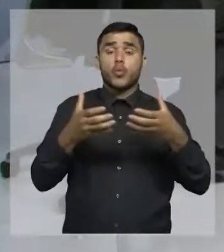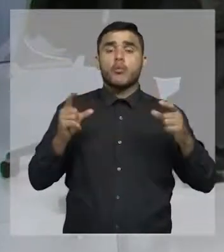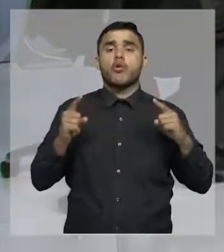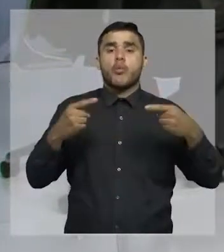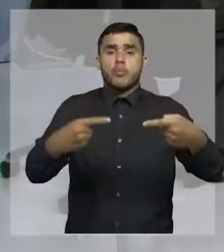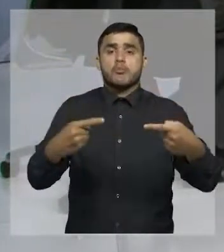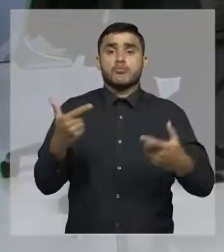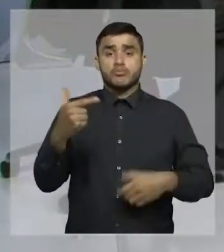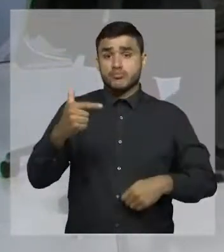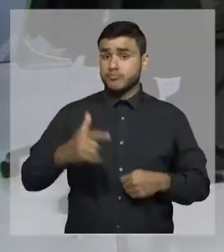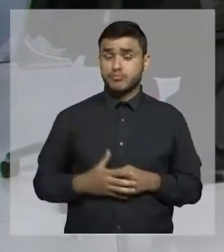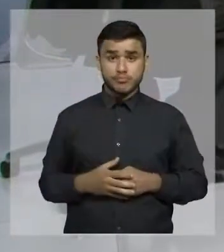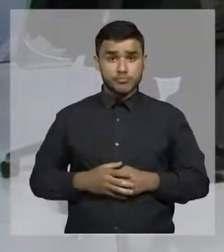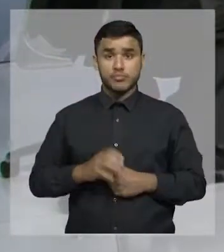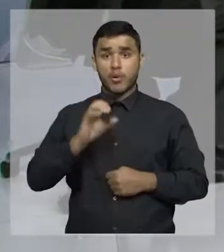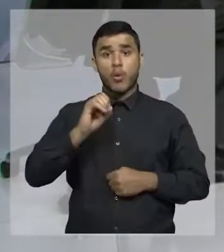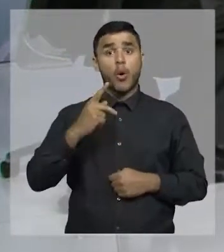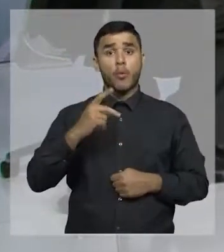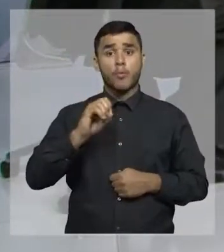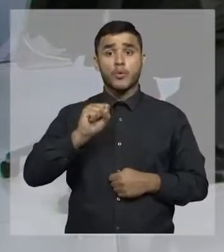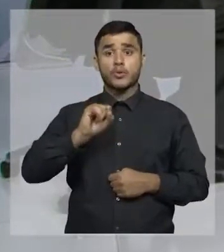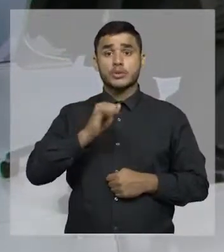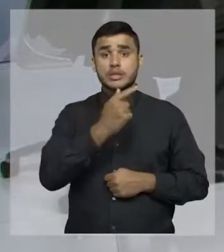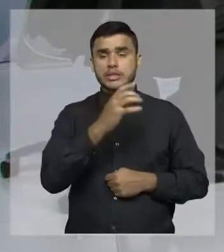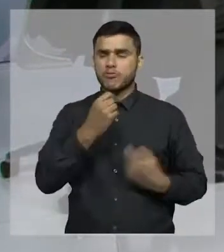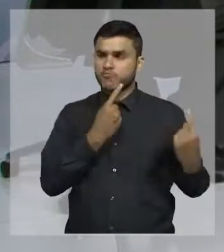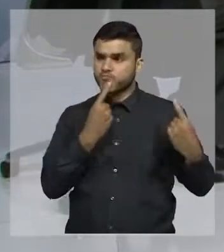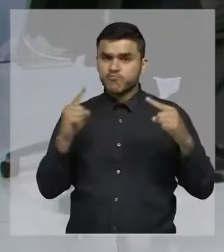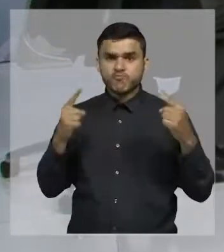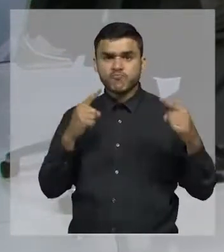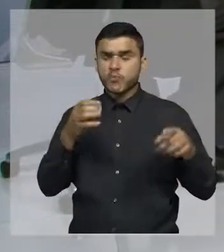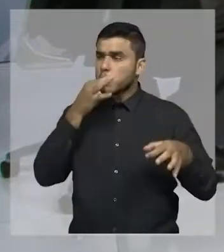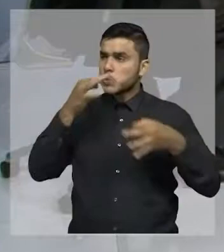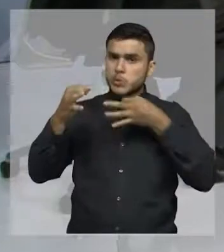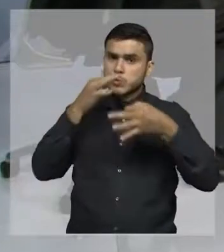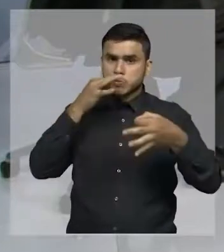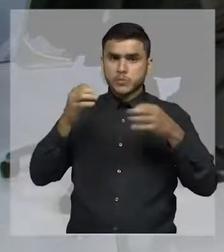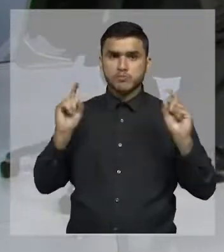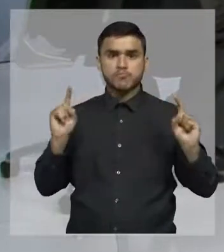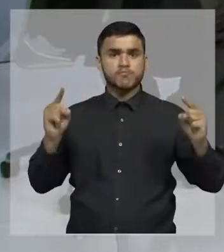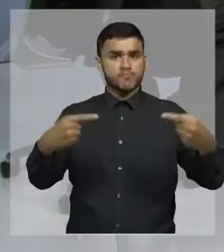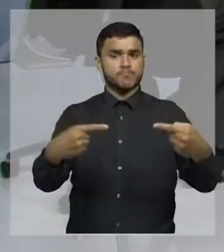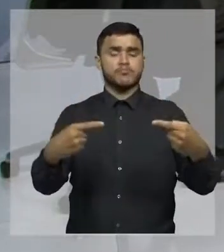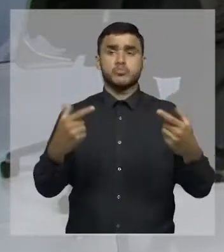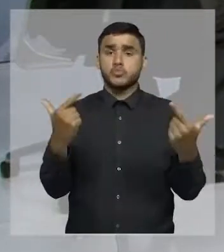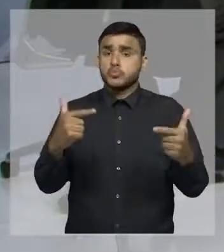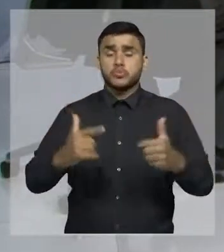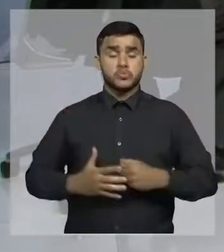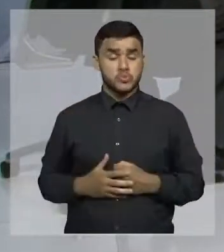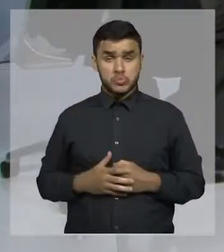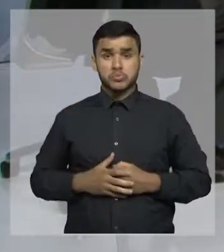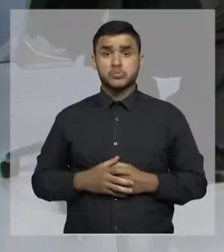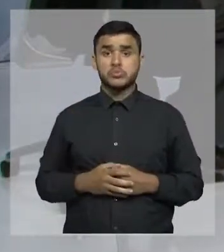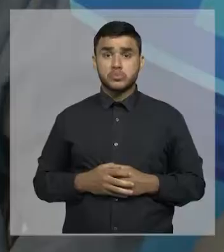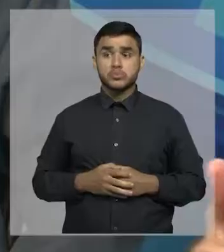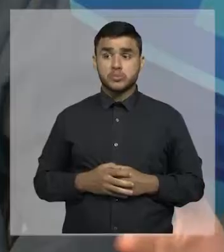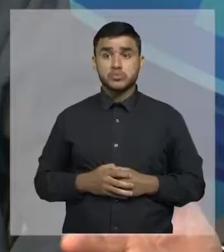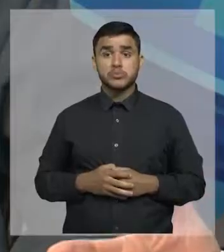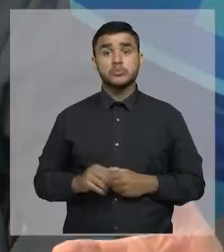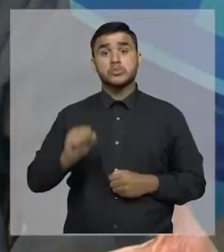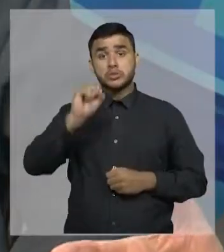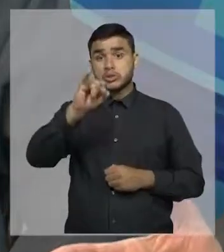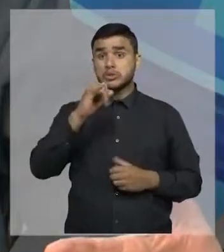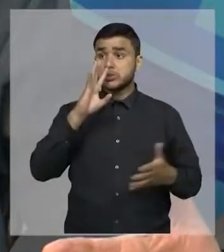nos últimos 20 anos, não tem tido oposição. Tanto não tem que todos esses escândalos que estão aí, nenhum deles partiu de denúncia feita